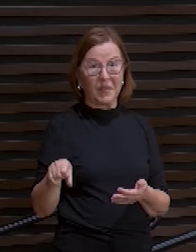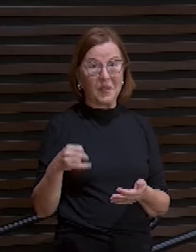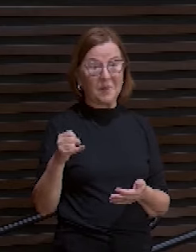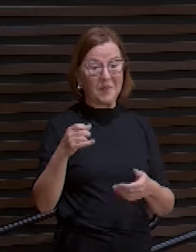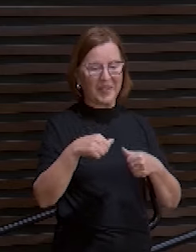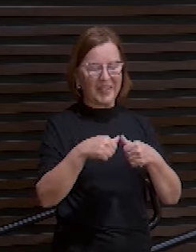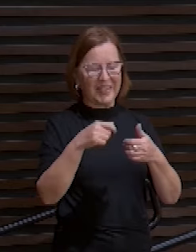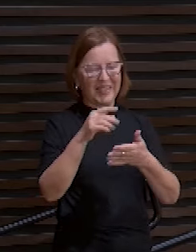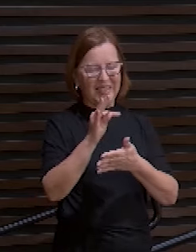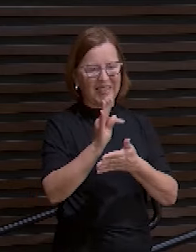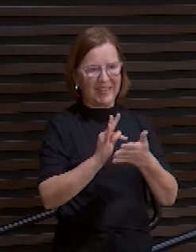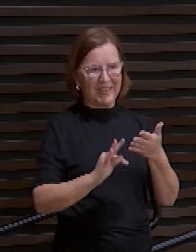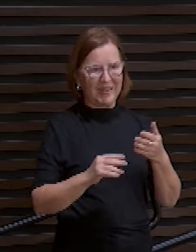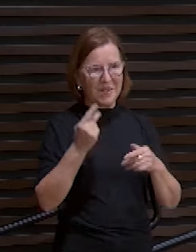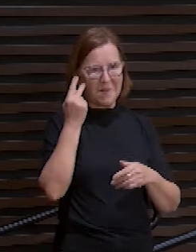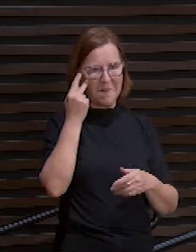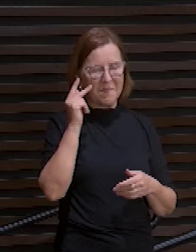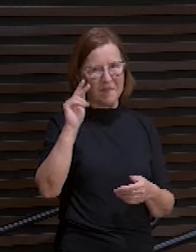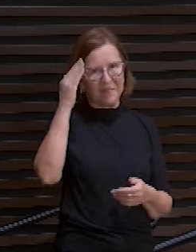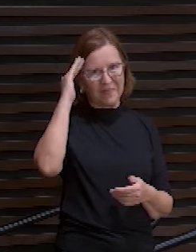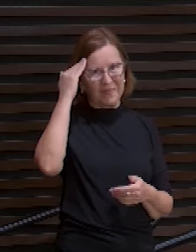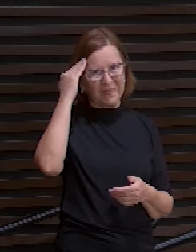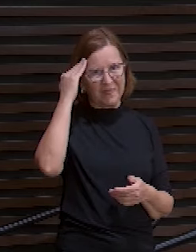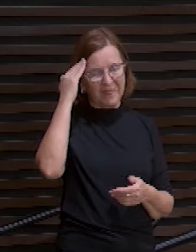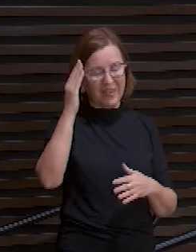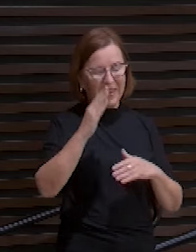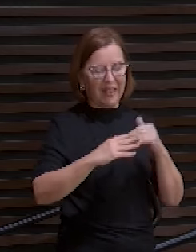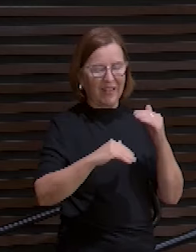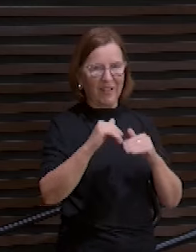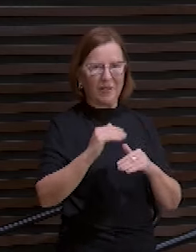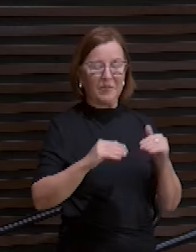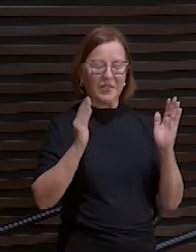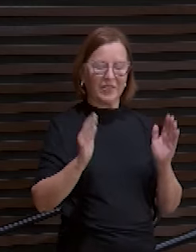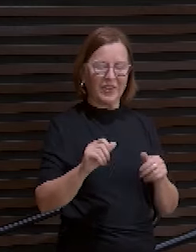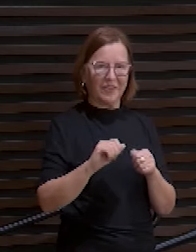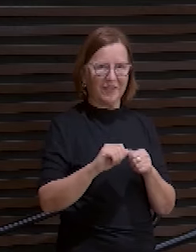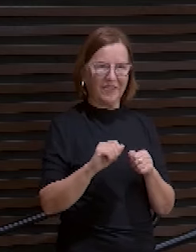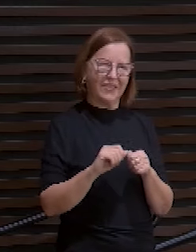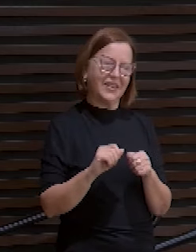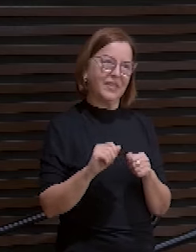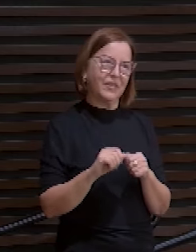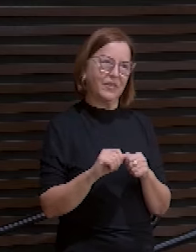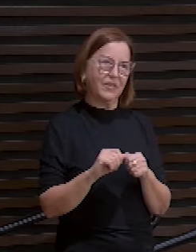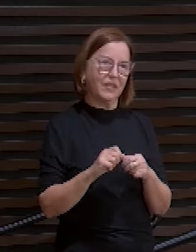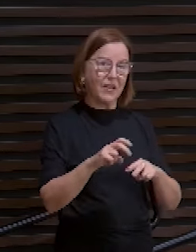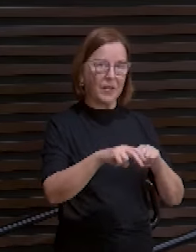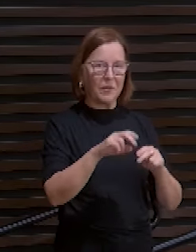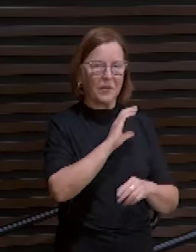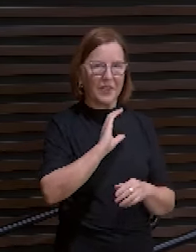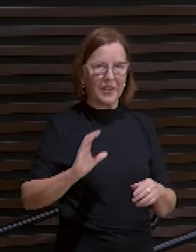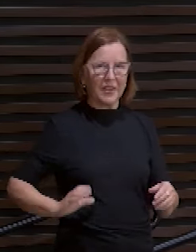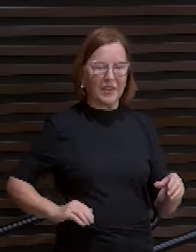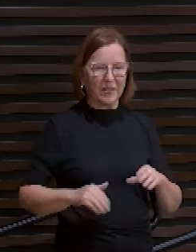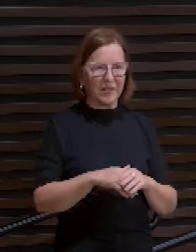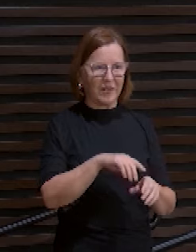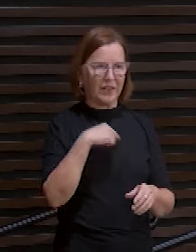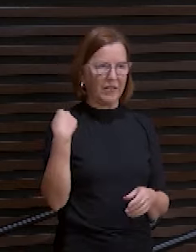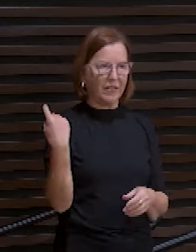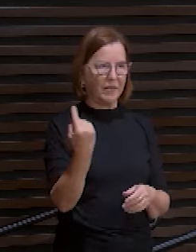entendermos aquilo que foi feito já realizado por Cristo em